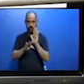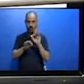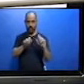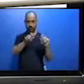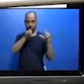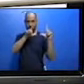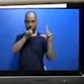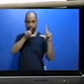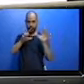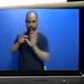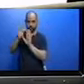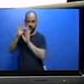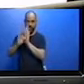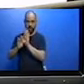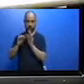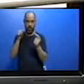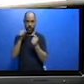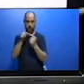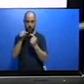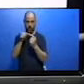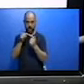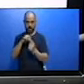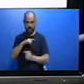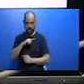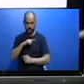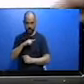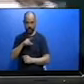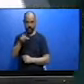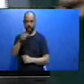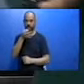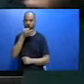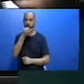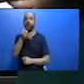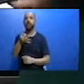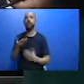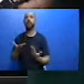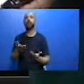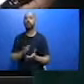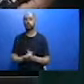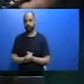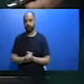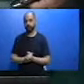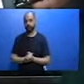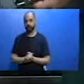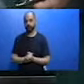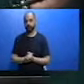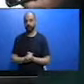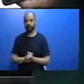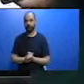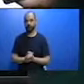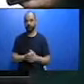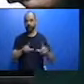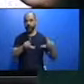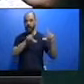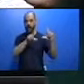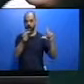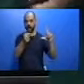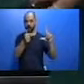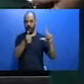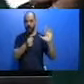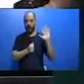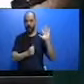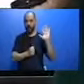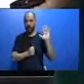justifique justifique a explicar o porquê que você acha essa imagem tá mostrando a